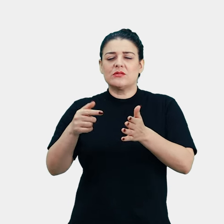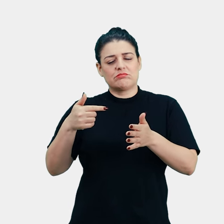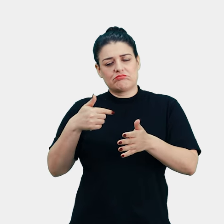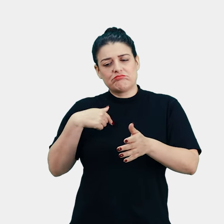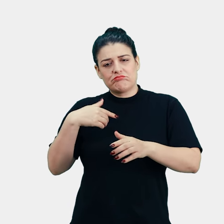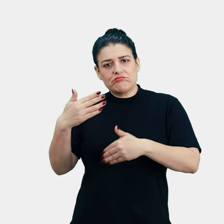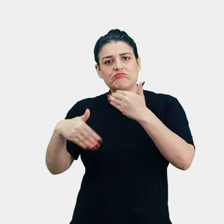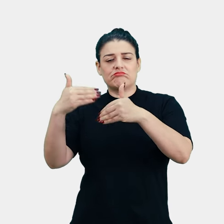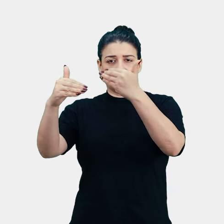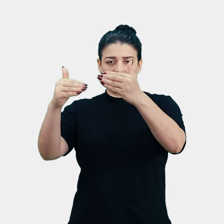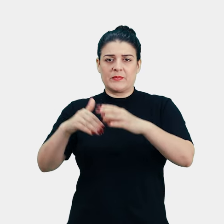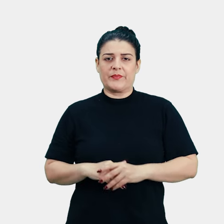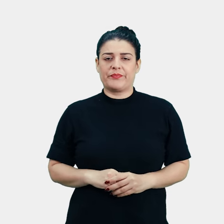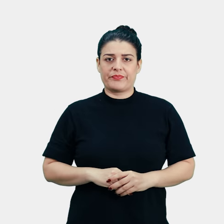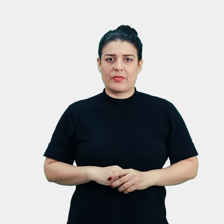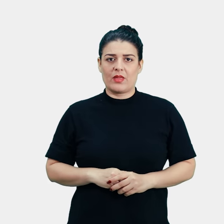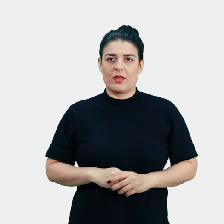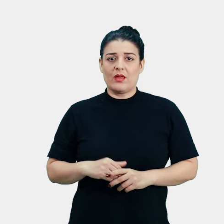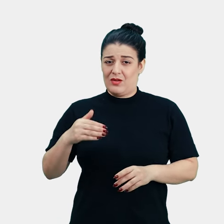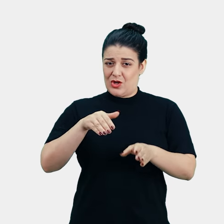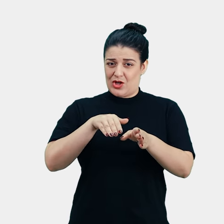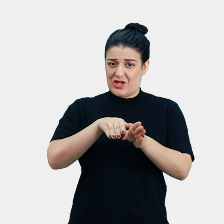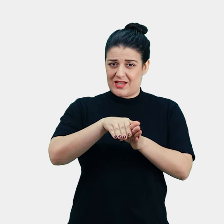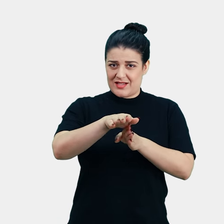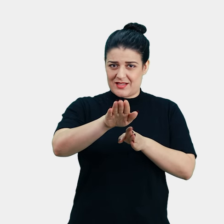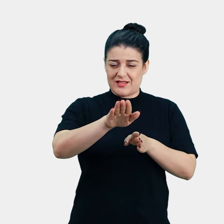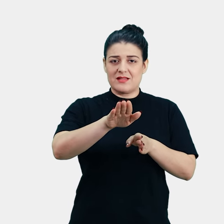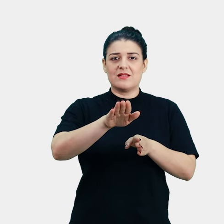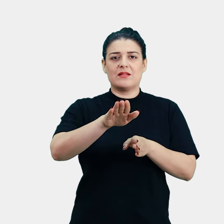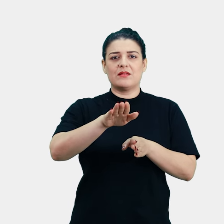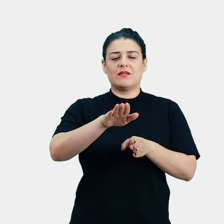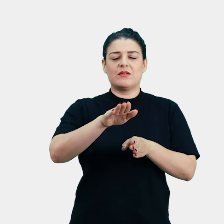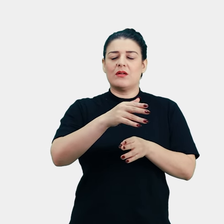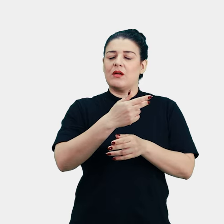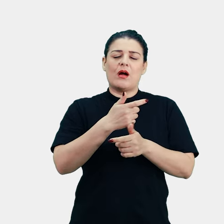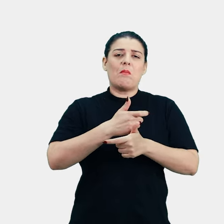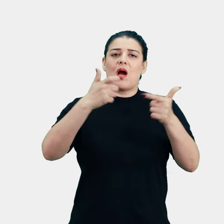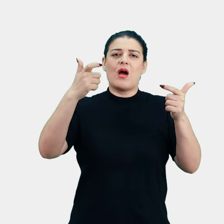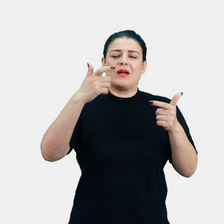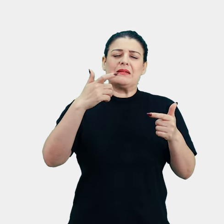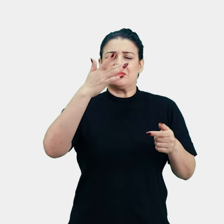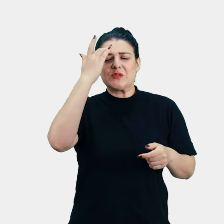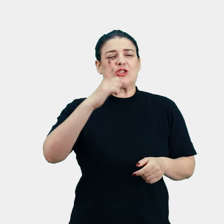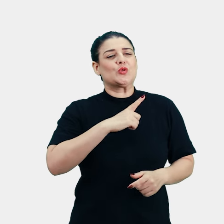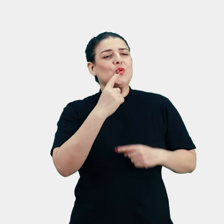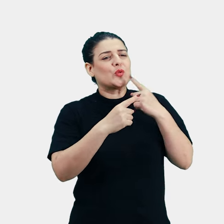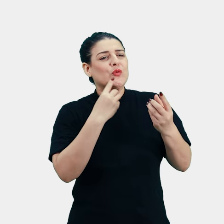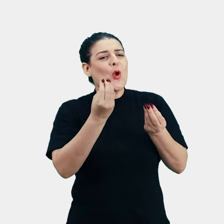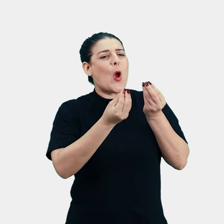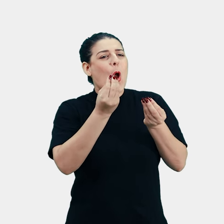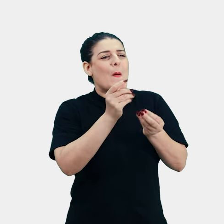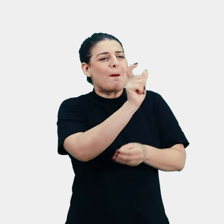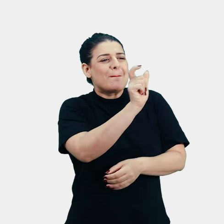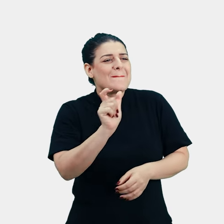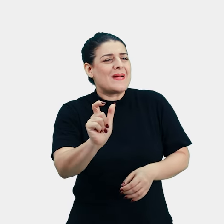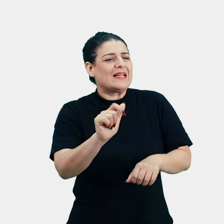desenvolvo, tá? Então eu sempre recomendo, porque é super comum às vezes a gente ter dúvidas de como escrever,